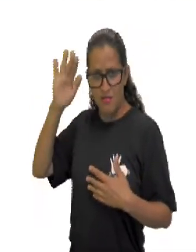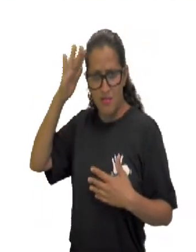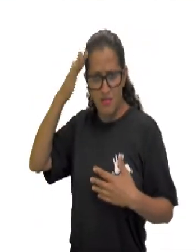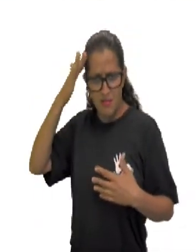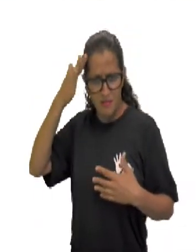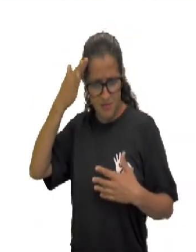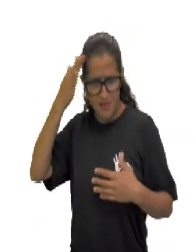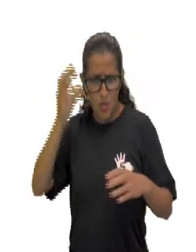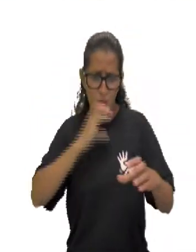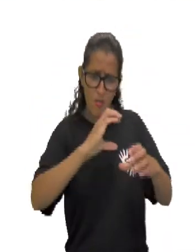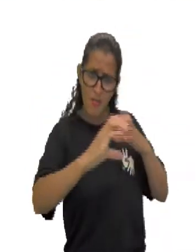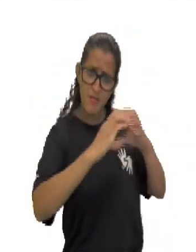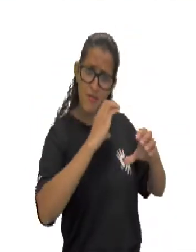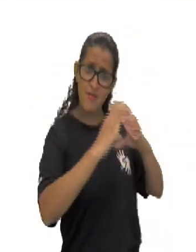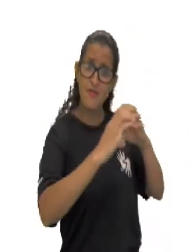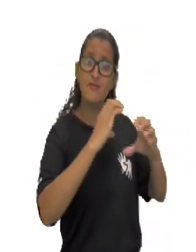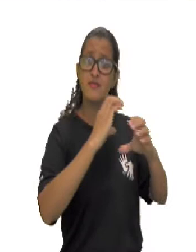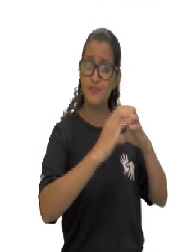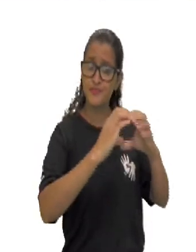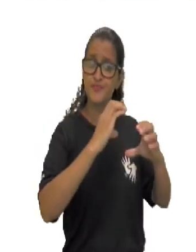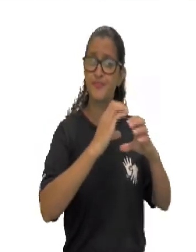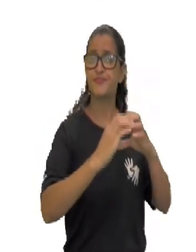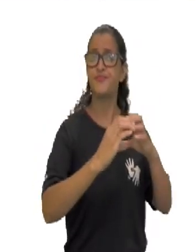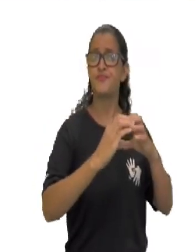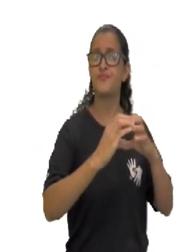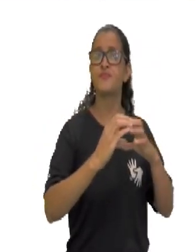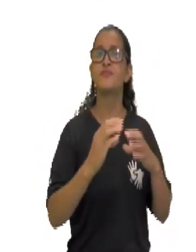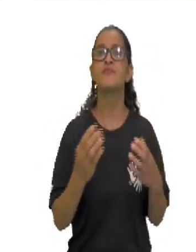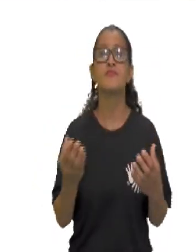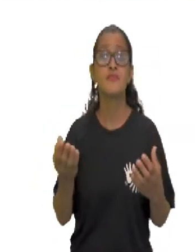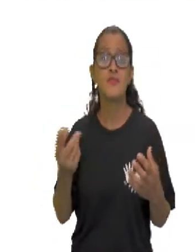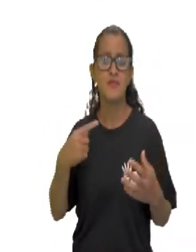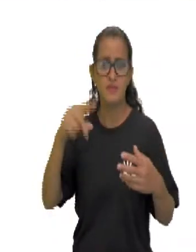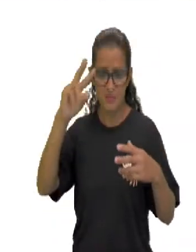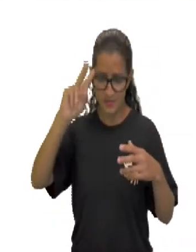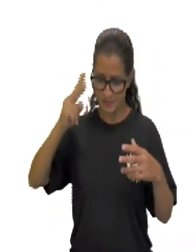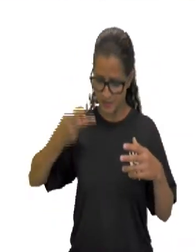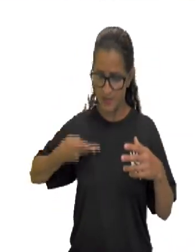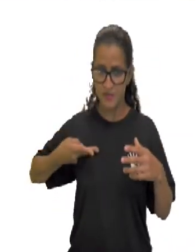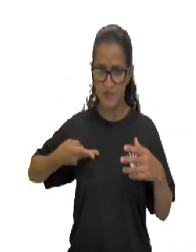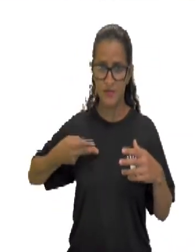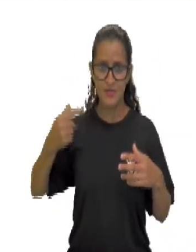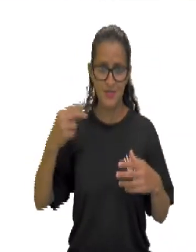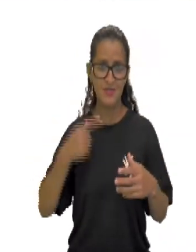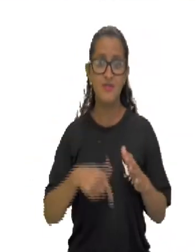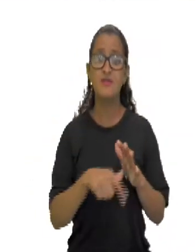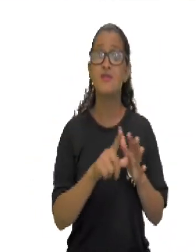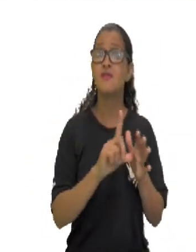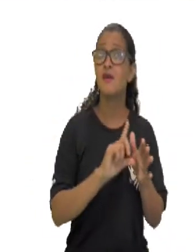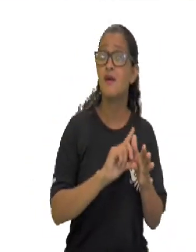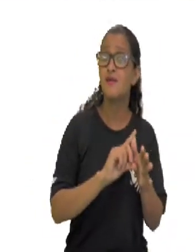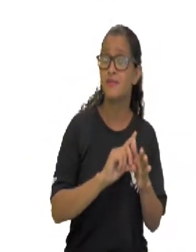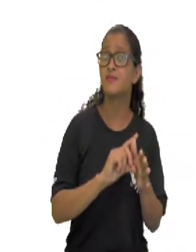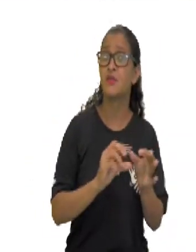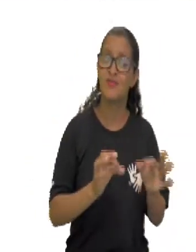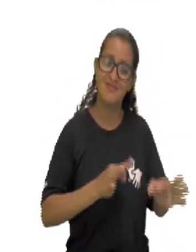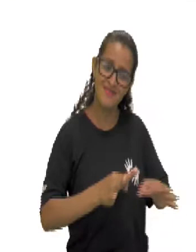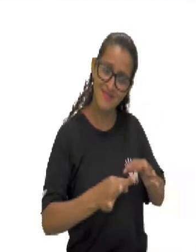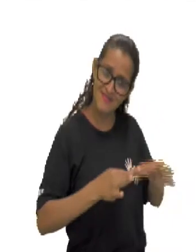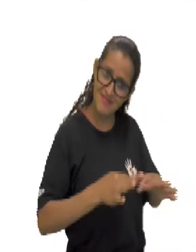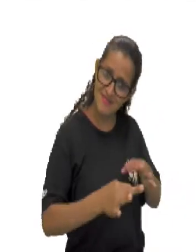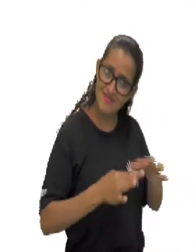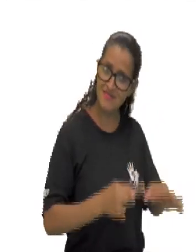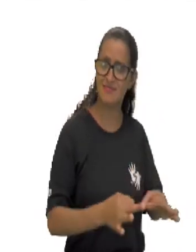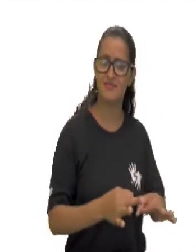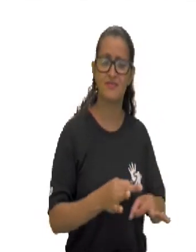que é isso? Ele estimula você a se conhecer, a se preparar, a se